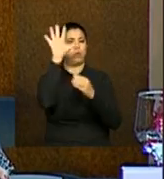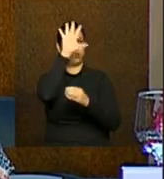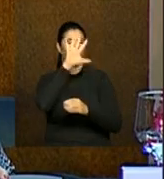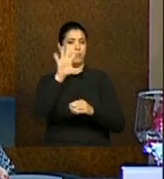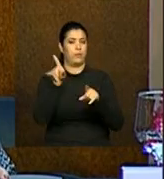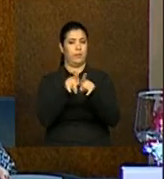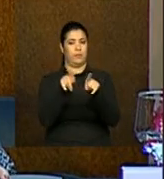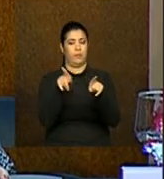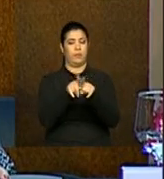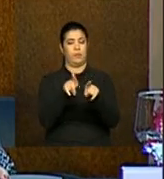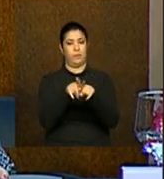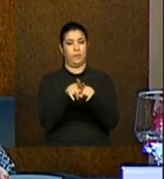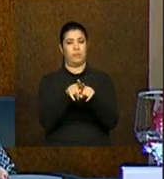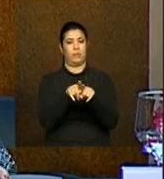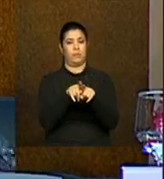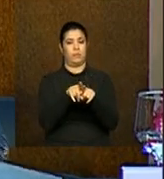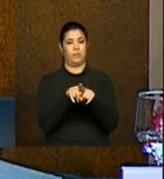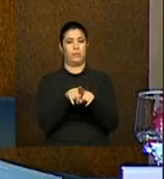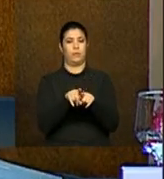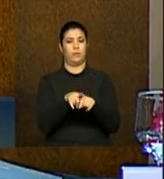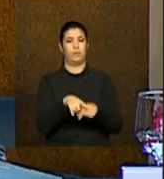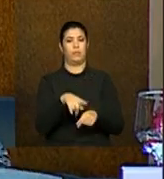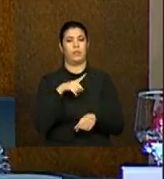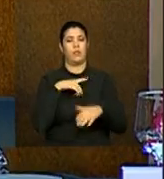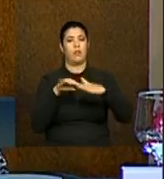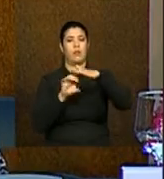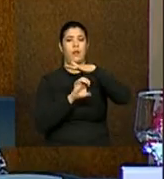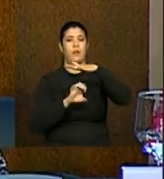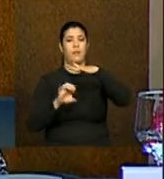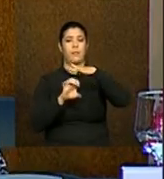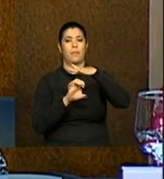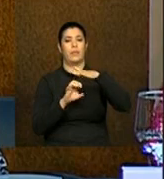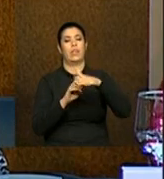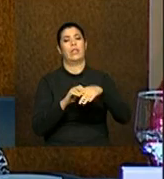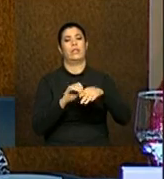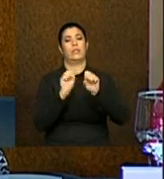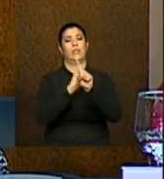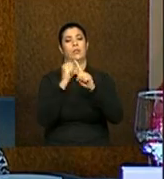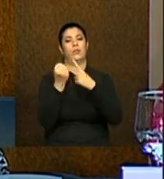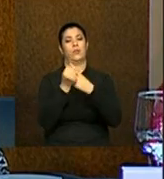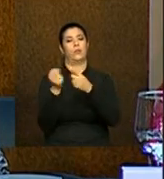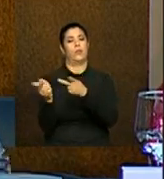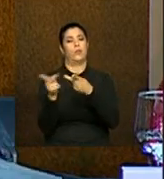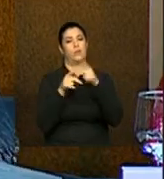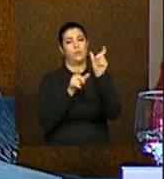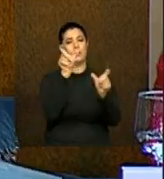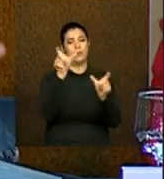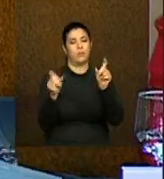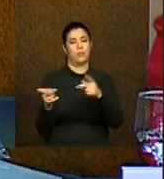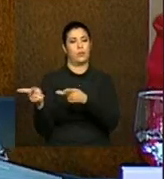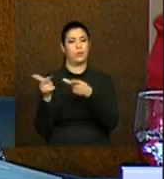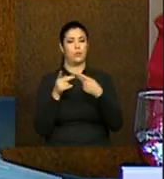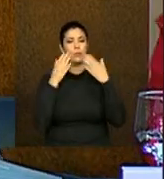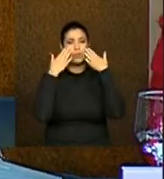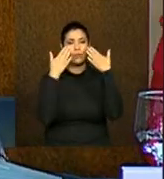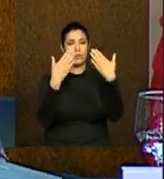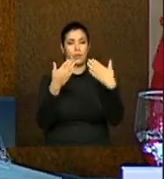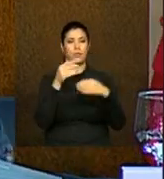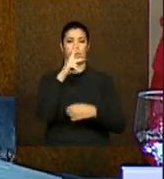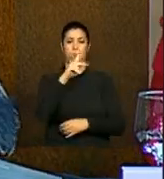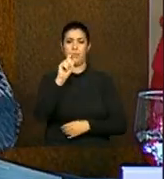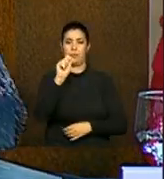e de eh também entidades da sociedade civil convidadas, em que nós apresentamos o